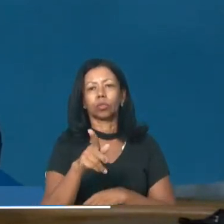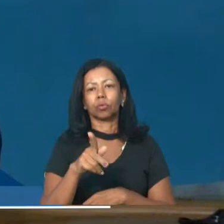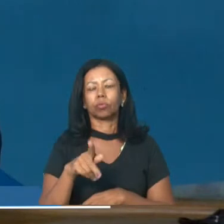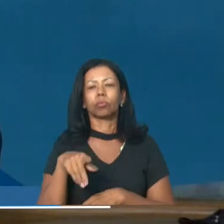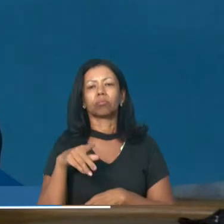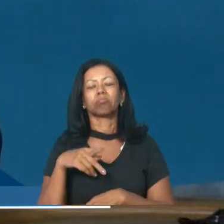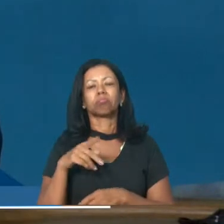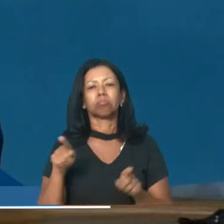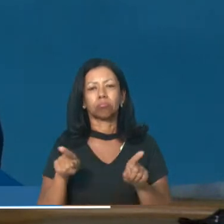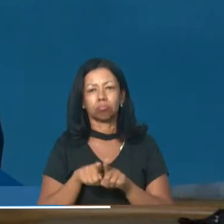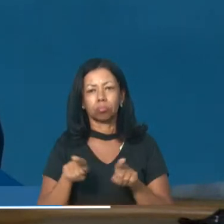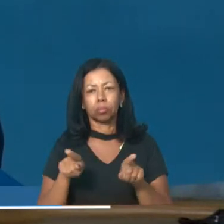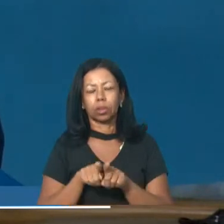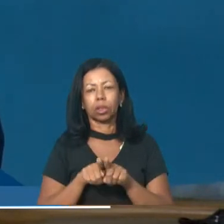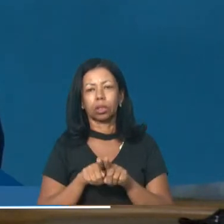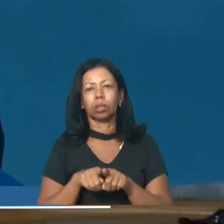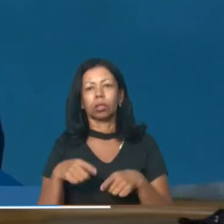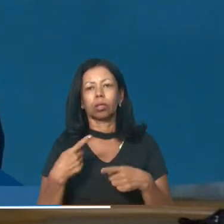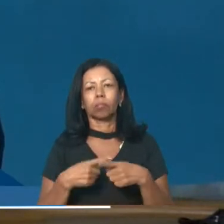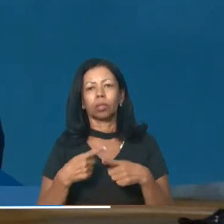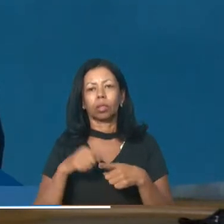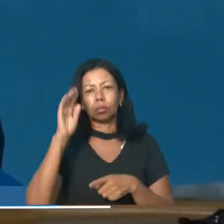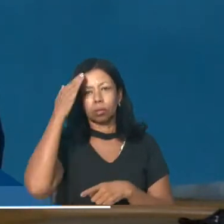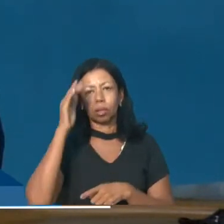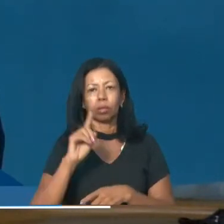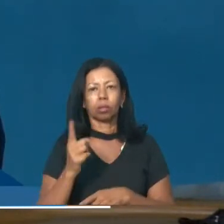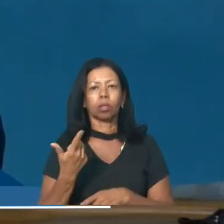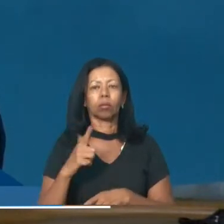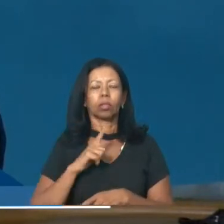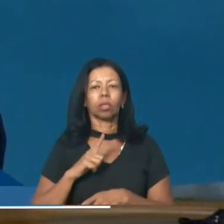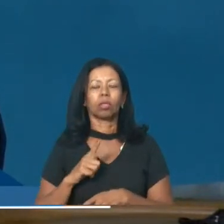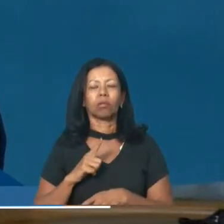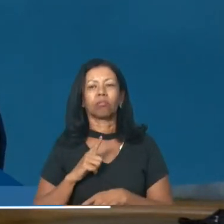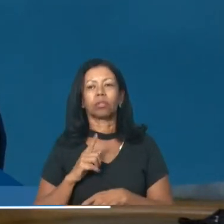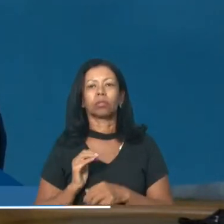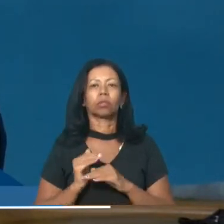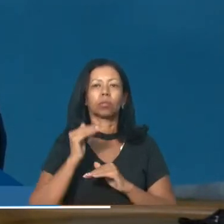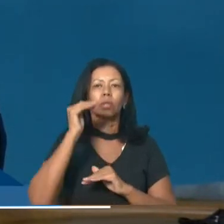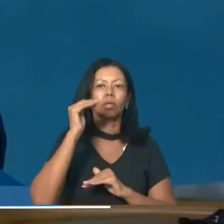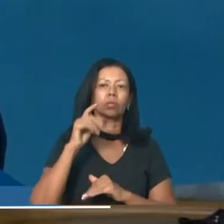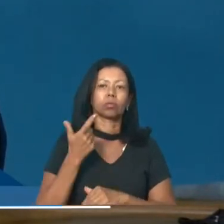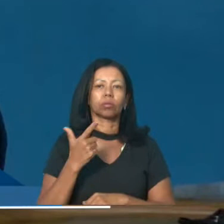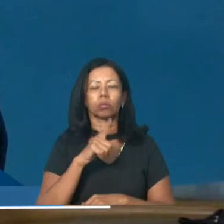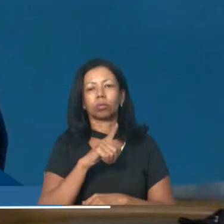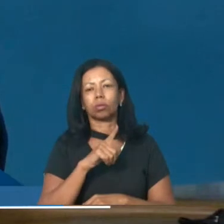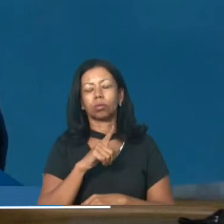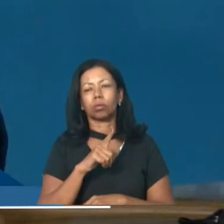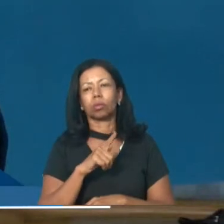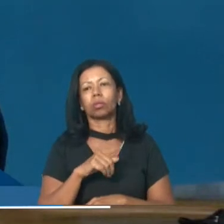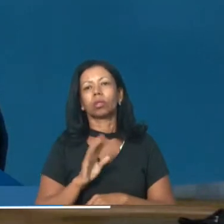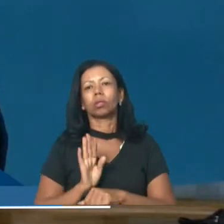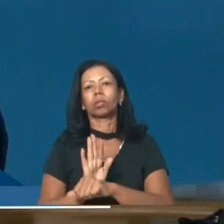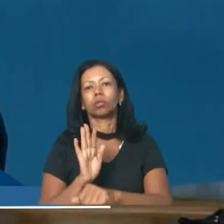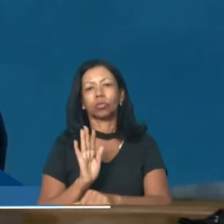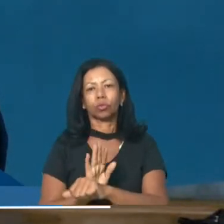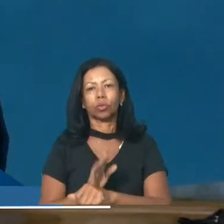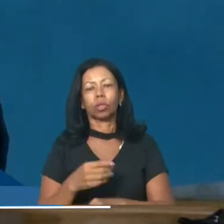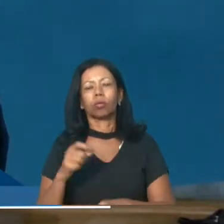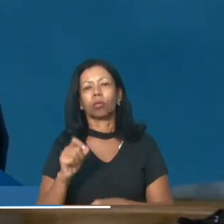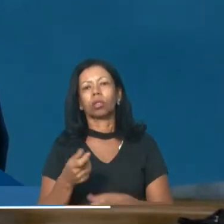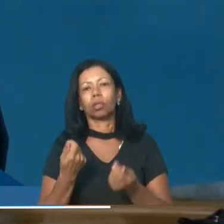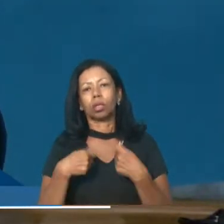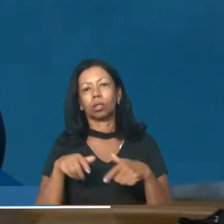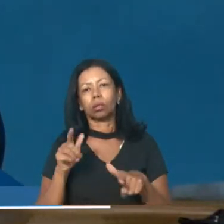por entender que não houve reajuste inflacionário sobre este auxílio, o que